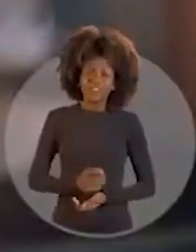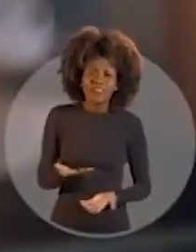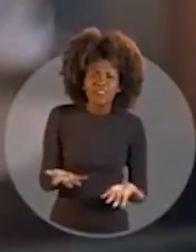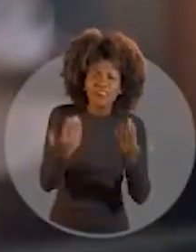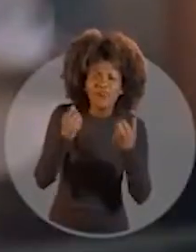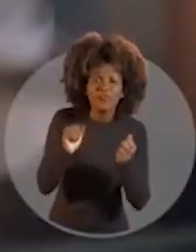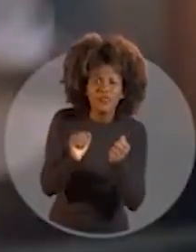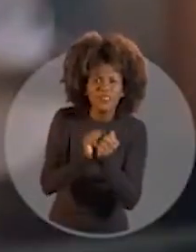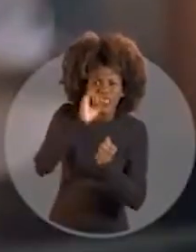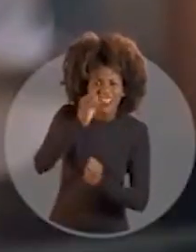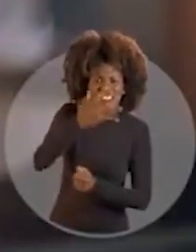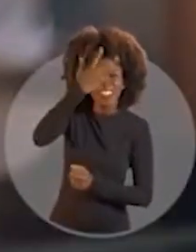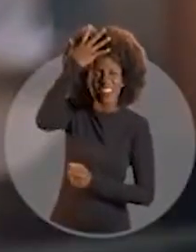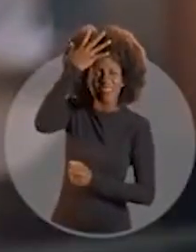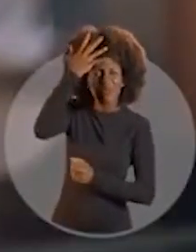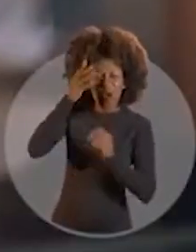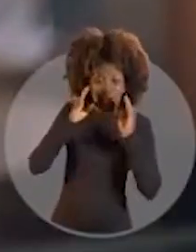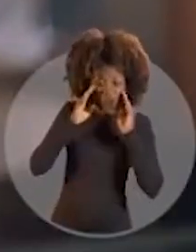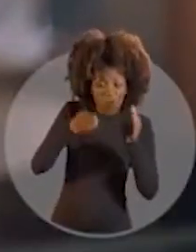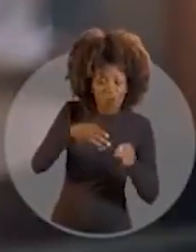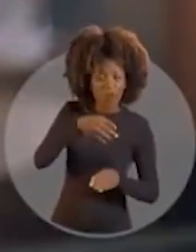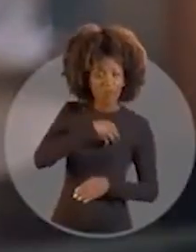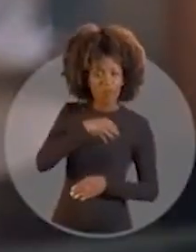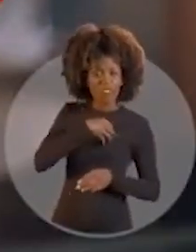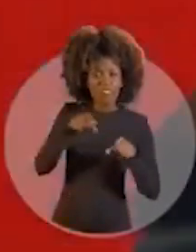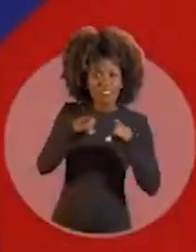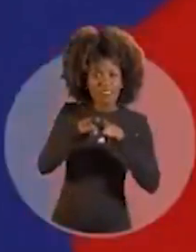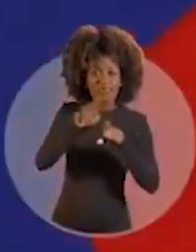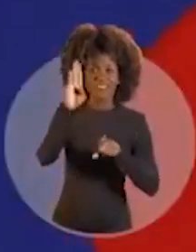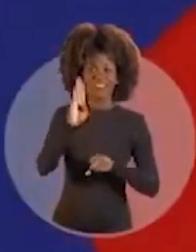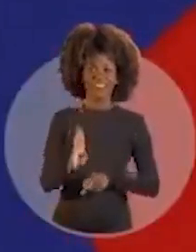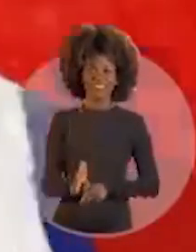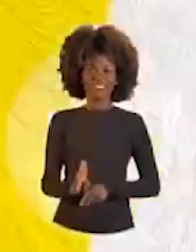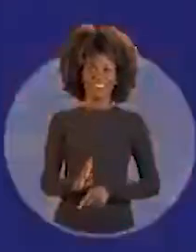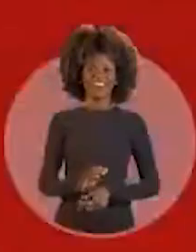Vamos junto com Jerônimo, pela Bahia e pelo Brasil.